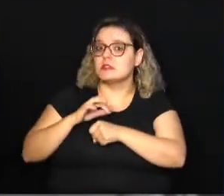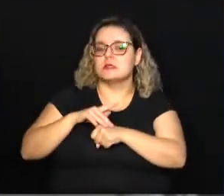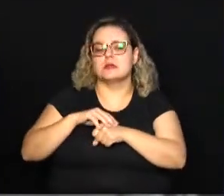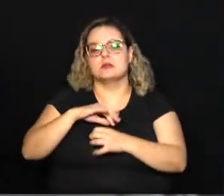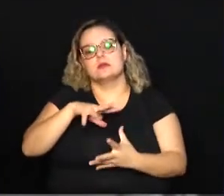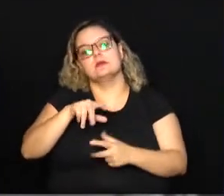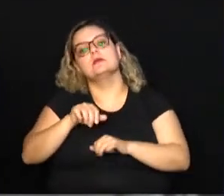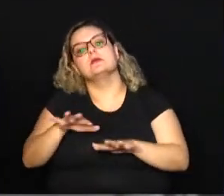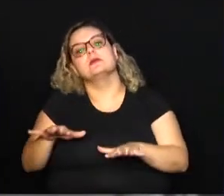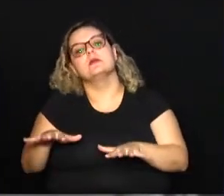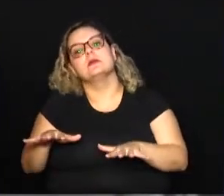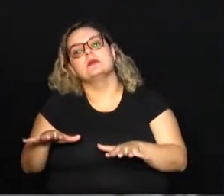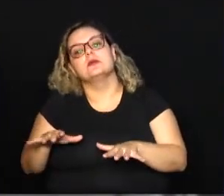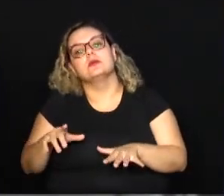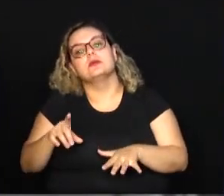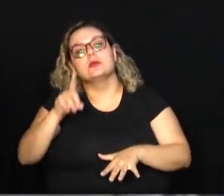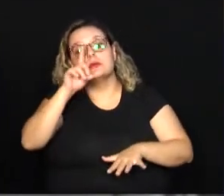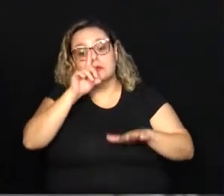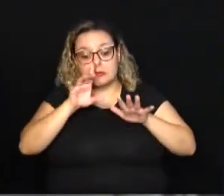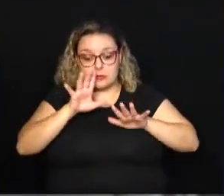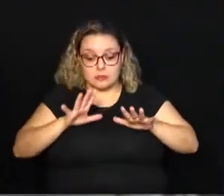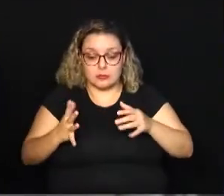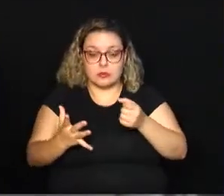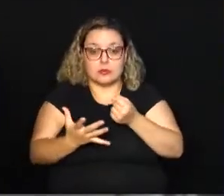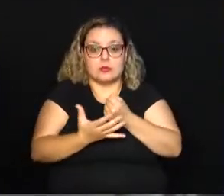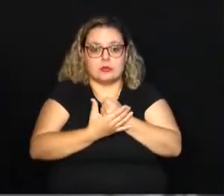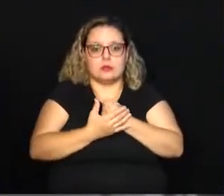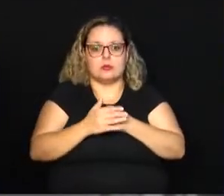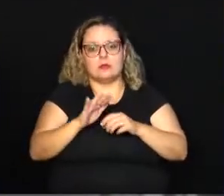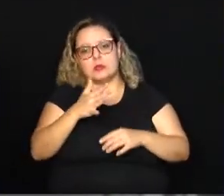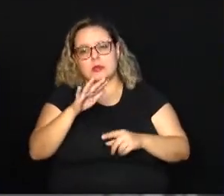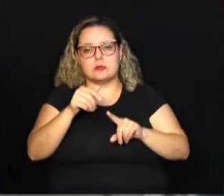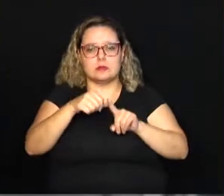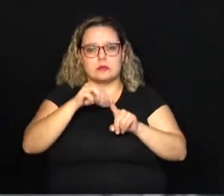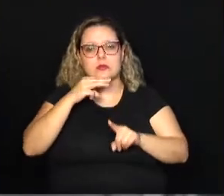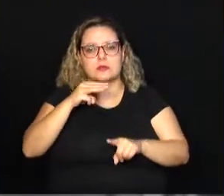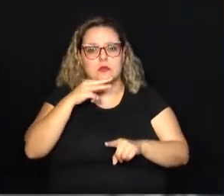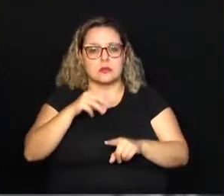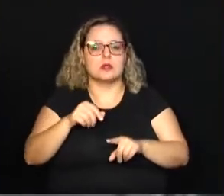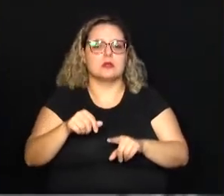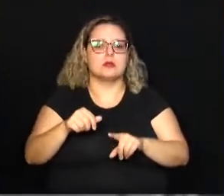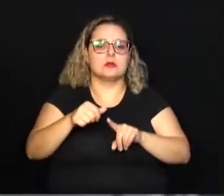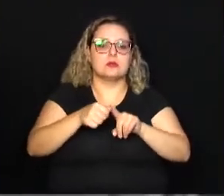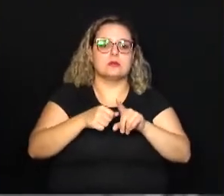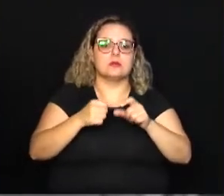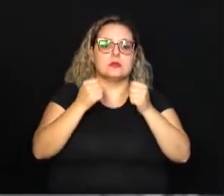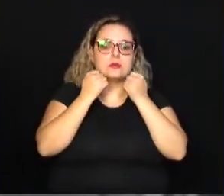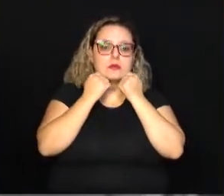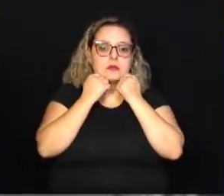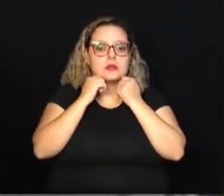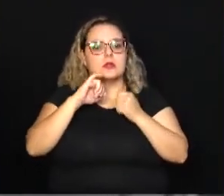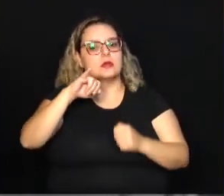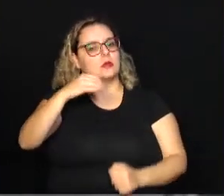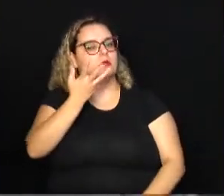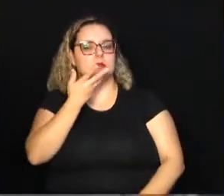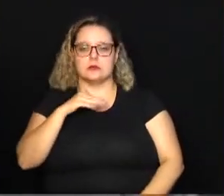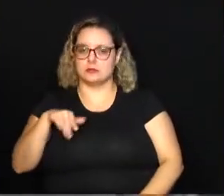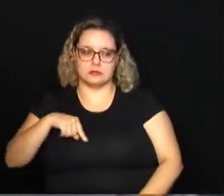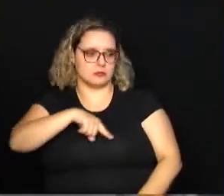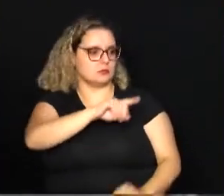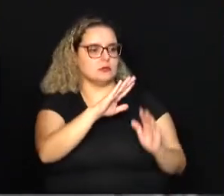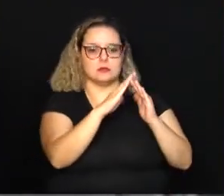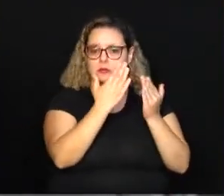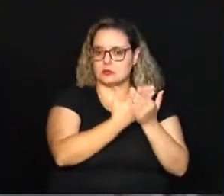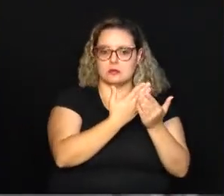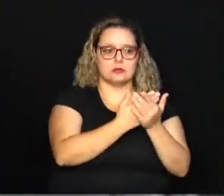mundo muito resguardado no primeiro semestre, entre março e julho, mais ou menos. Crianças não foram à escola, crianças não tinham contato